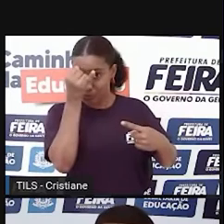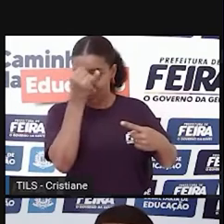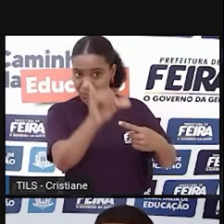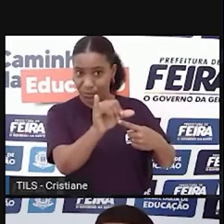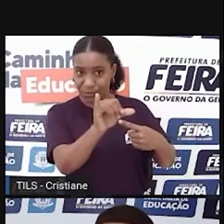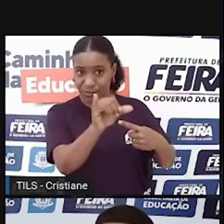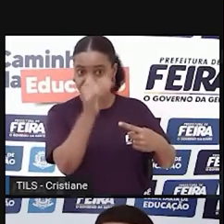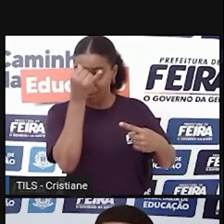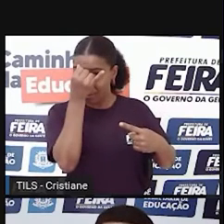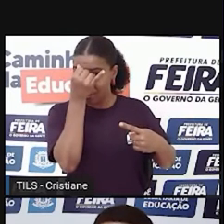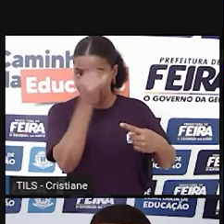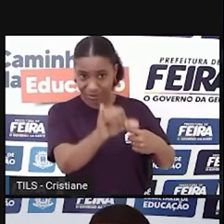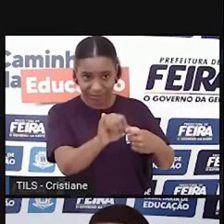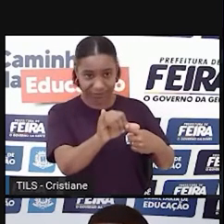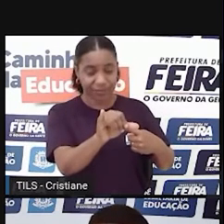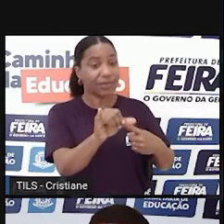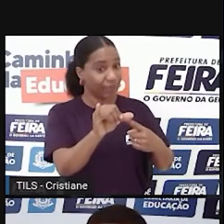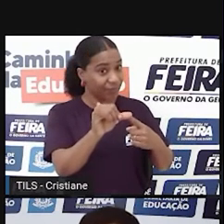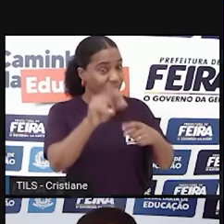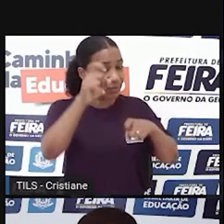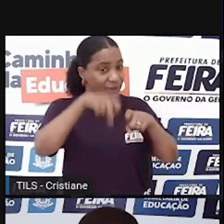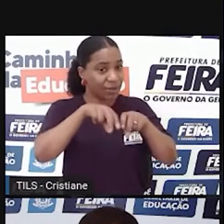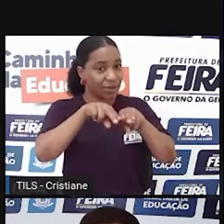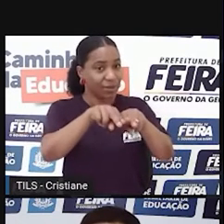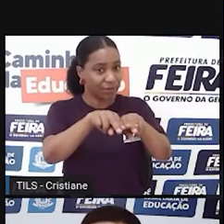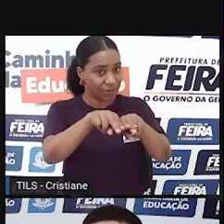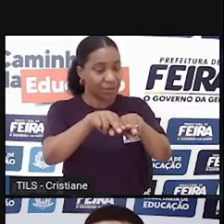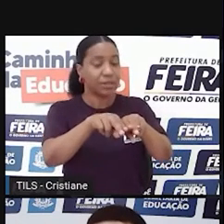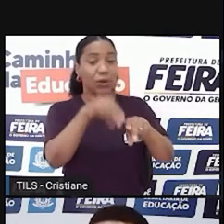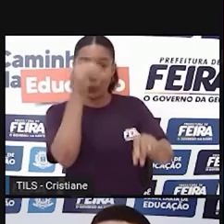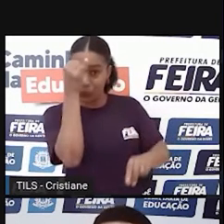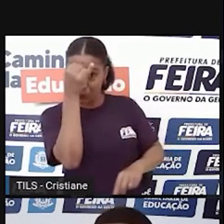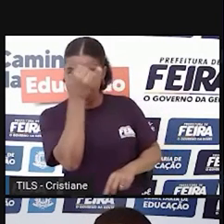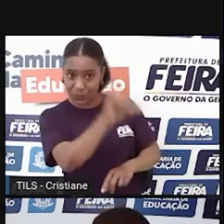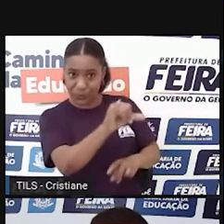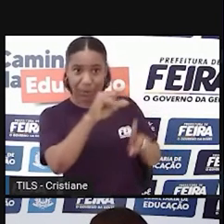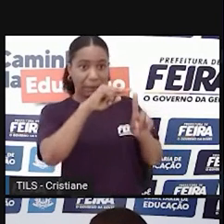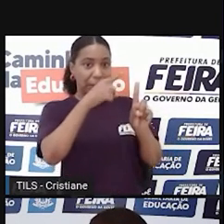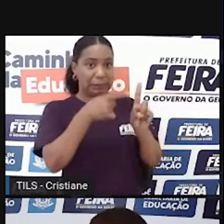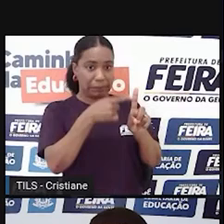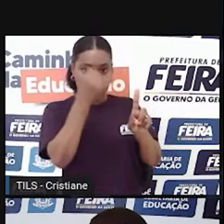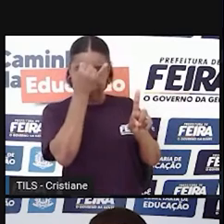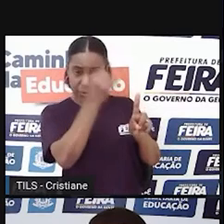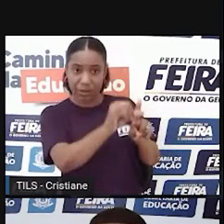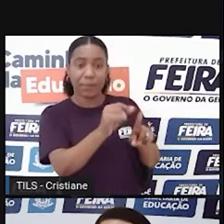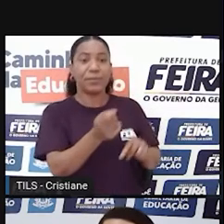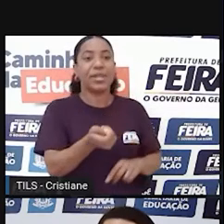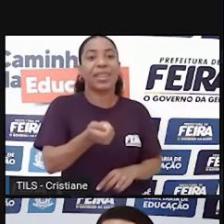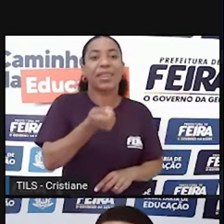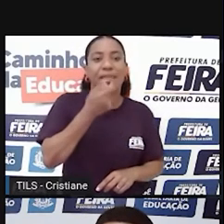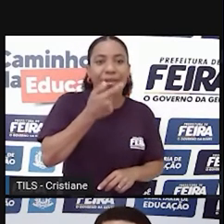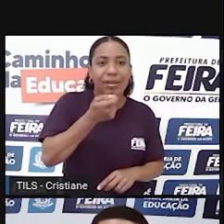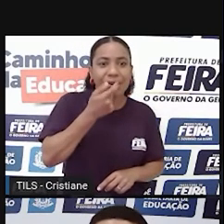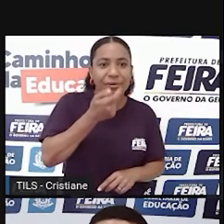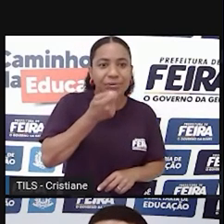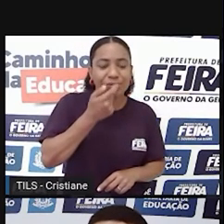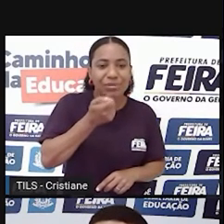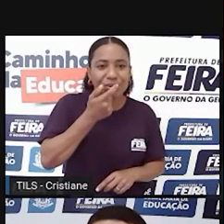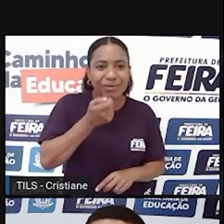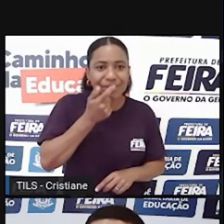gravidez, certo? Em alguns casos. Então, é uma pílula anticoncepcional feminina que a mulher vai tomar para